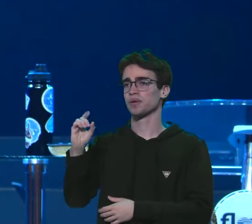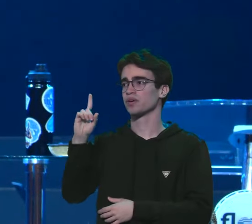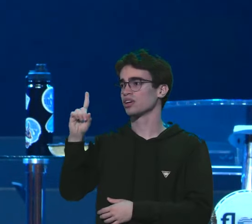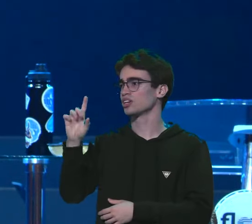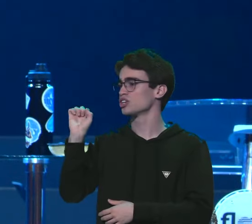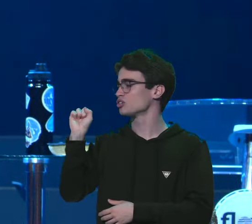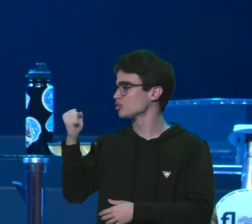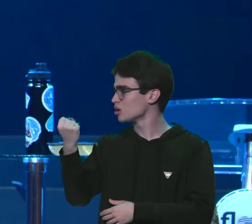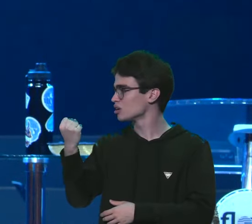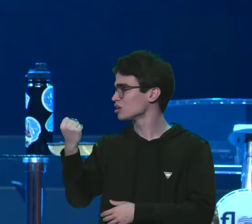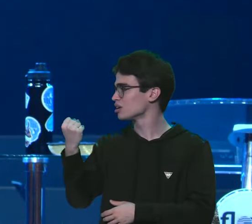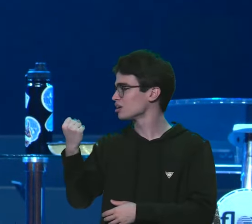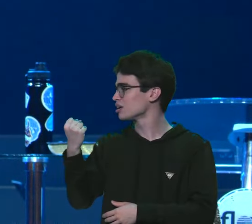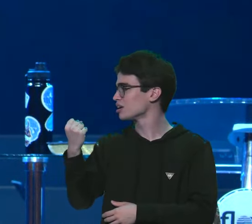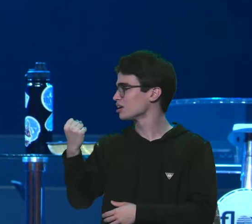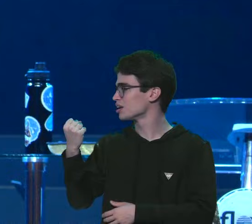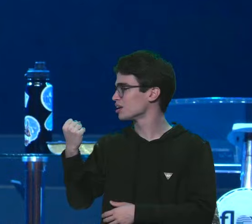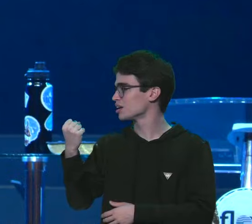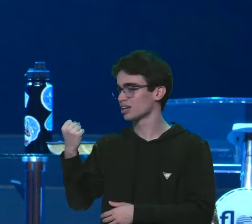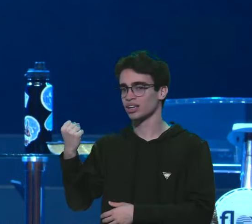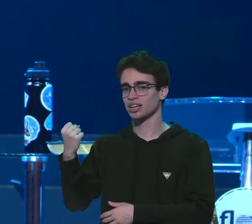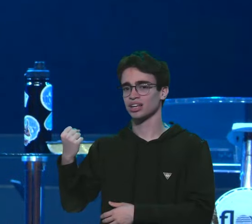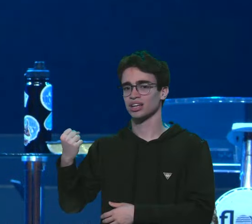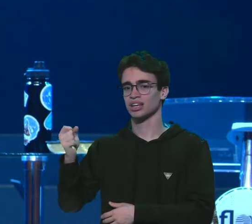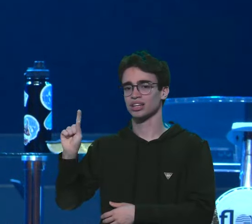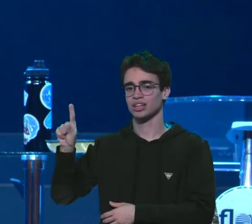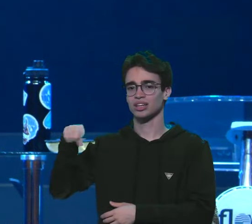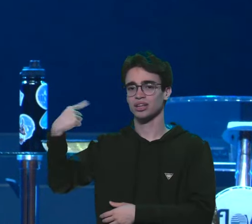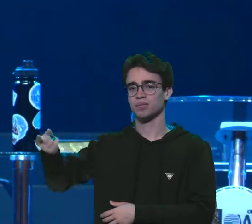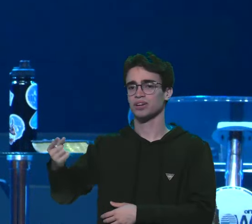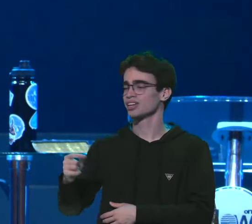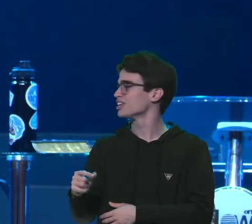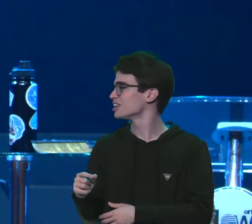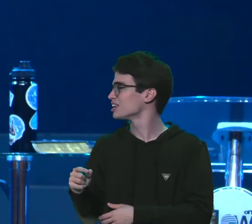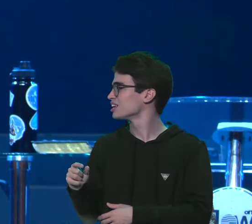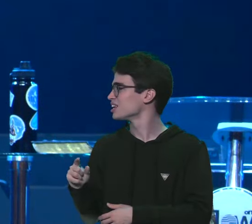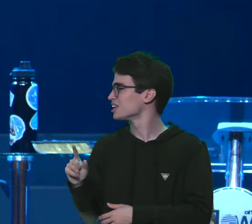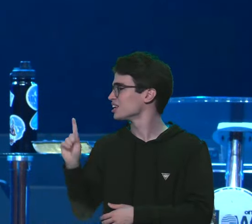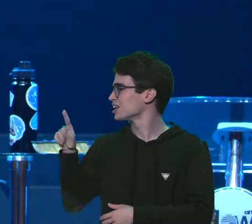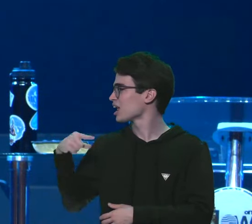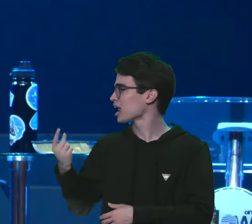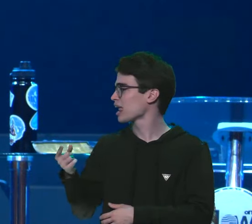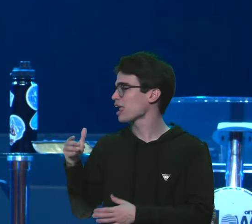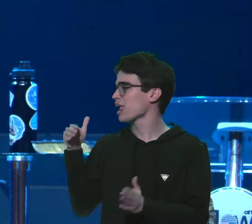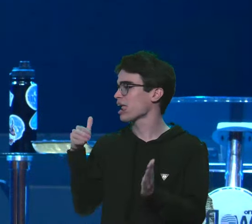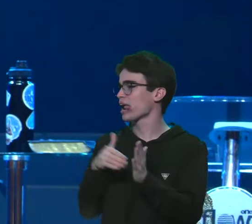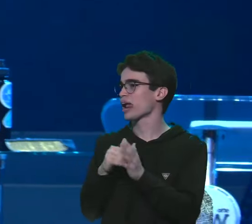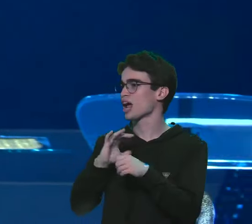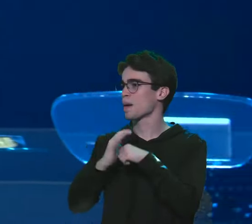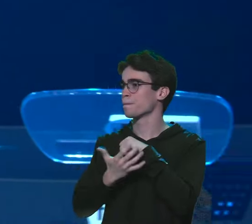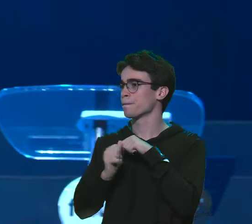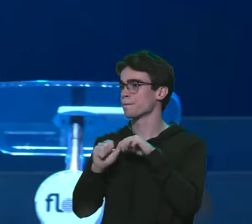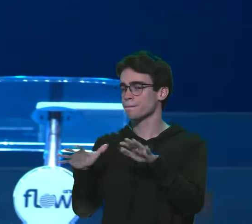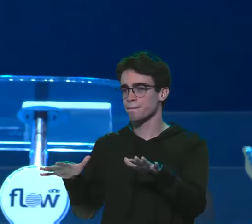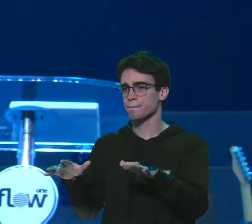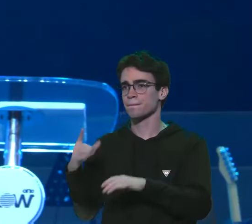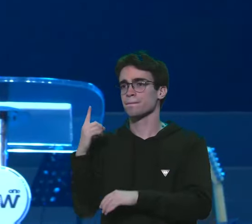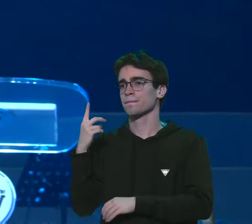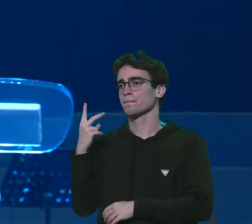2018, um pouquinho depois, né? até a pandemia. A gente orou